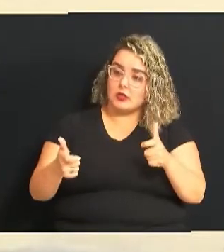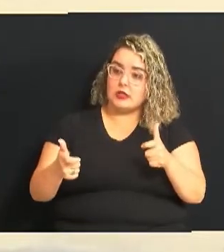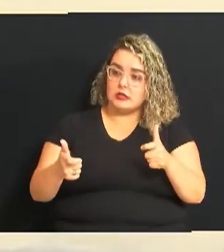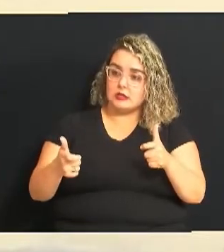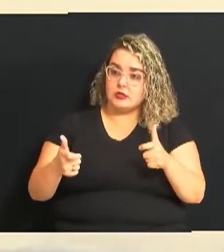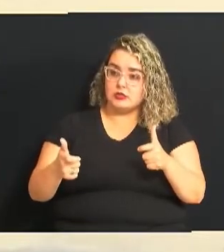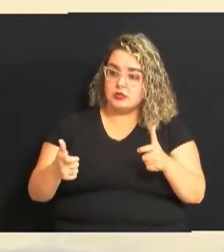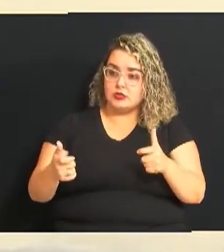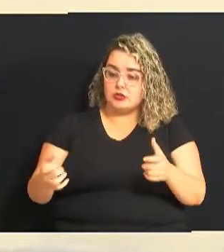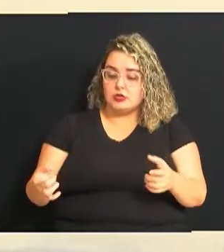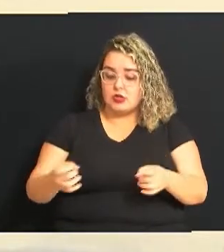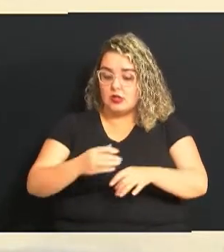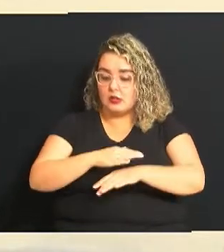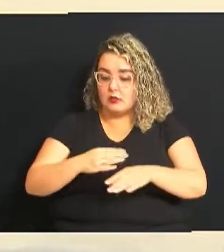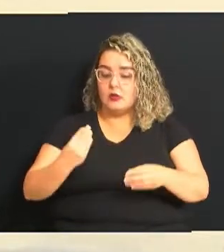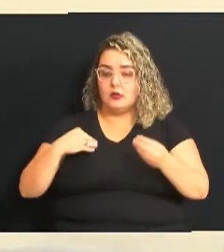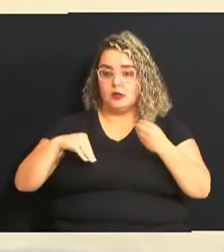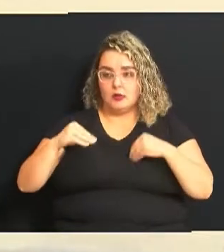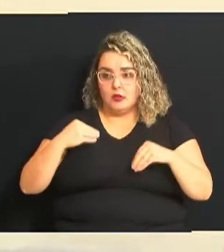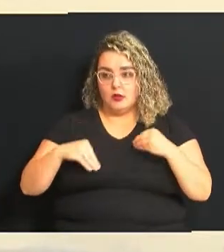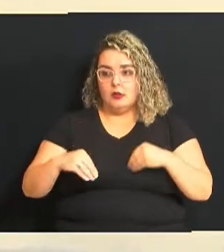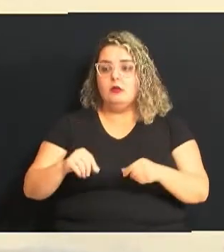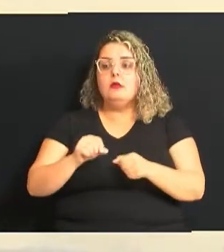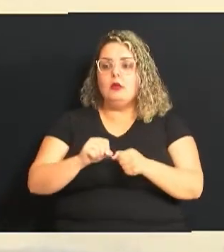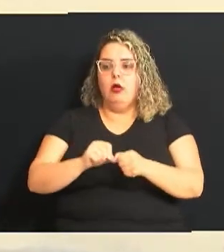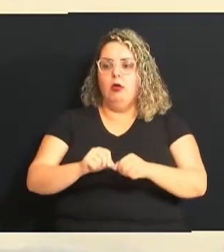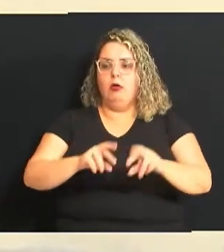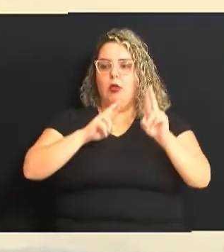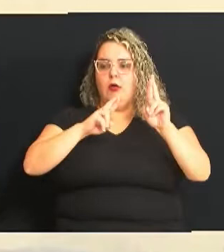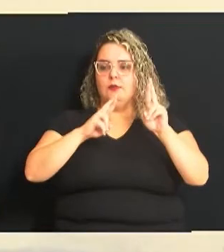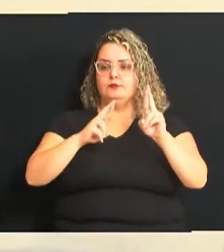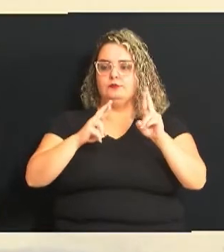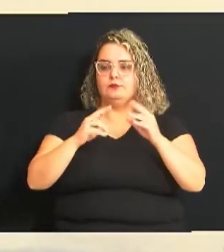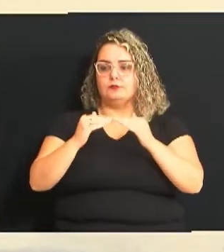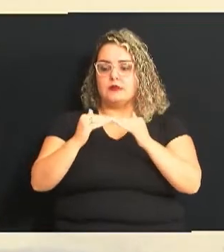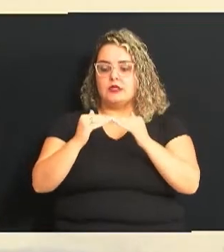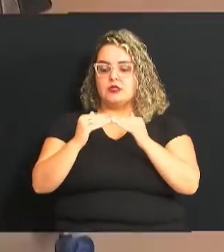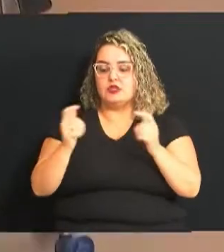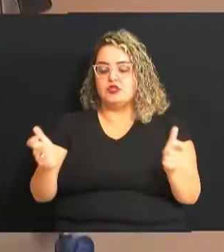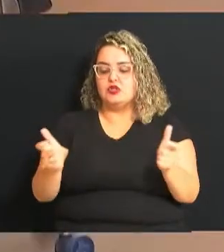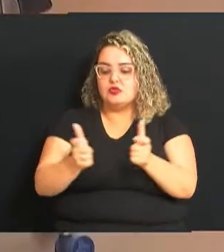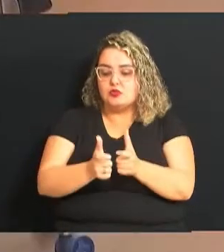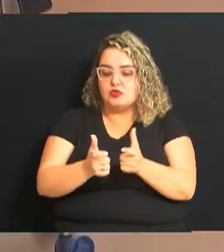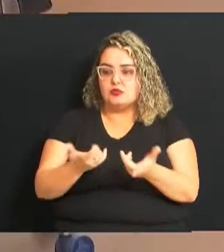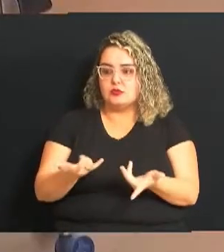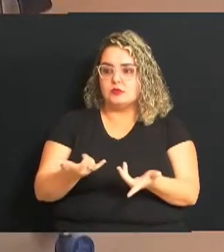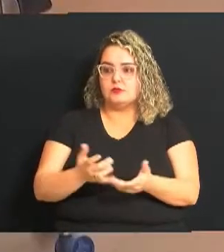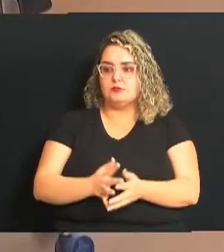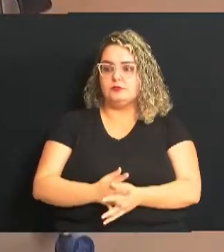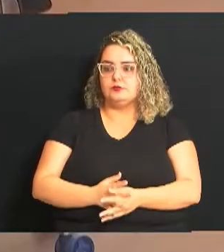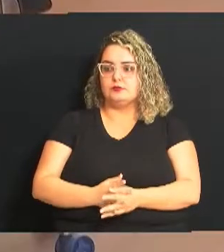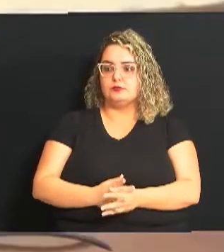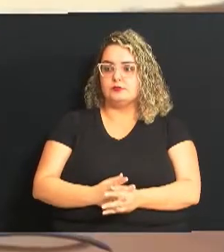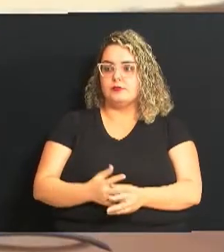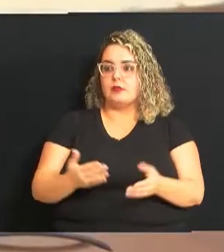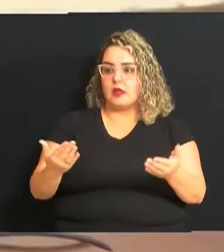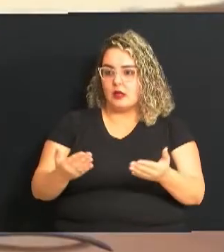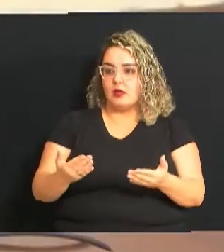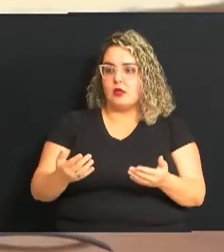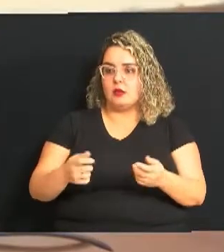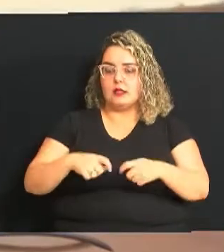estado depressivo. E isso faz com que a expectativa de vida diminua. Sim. Agora, é impossível a gente